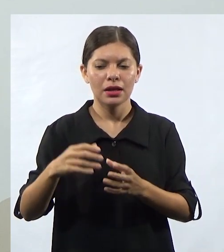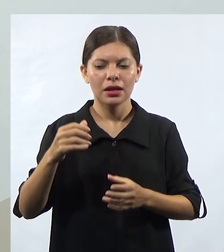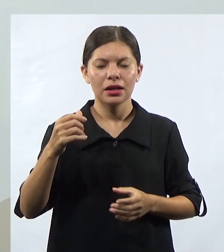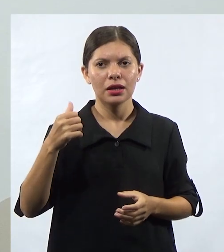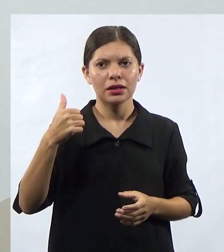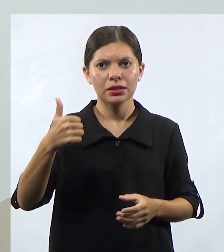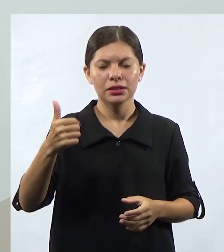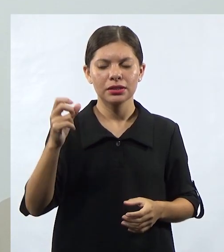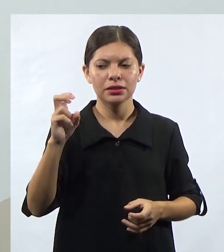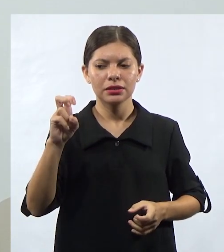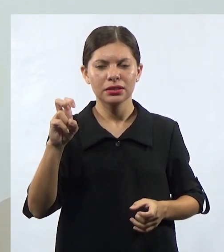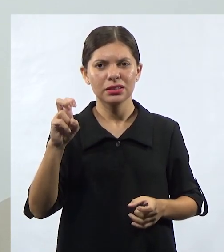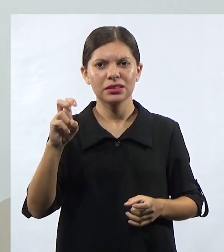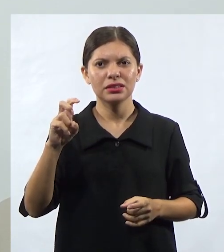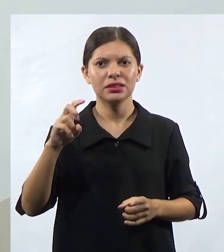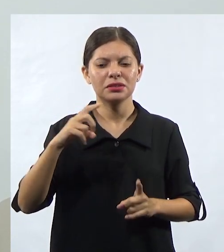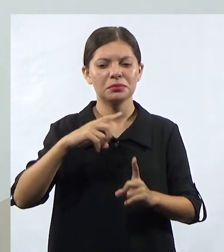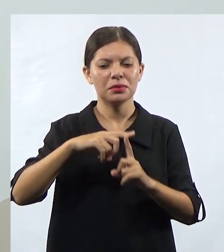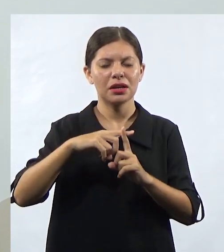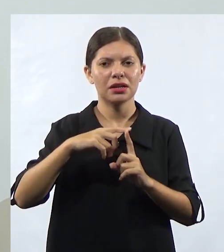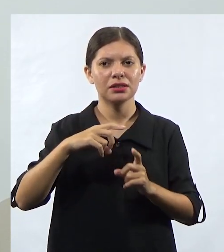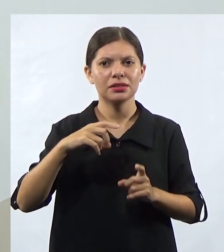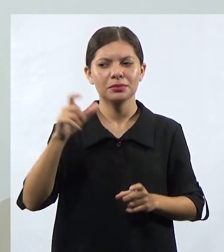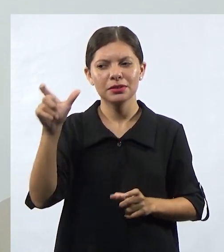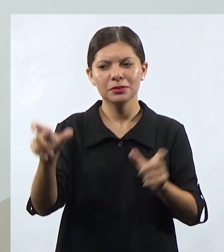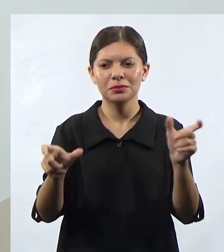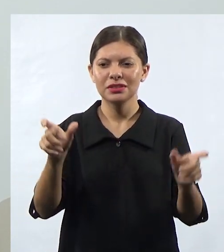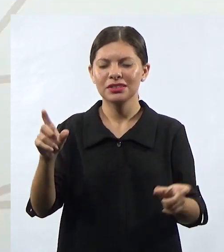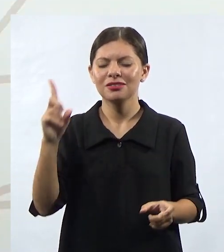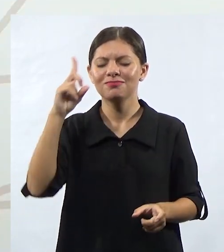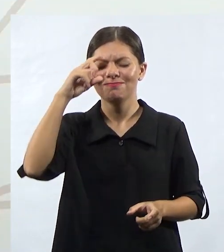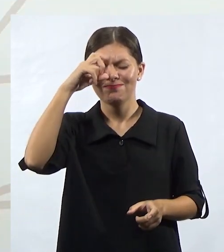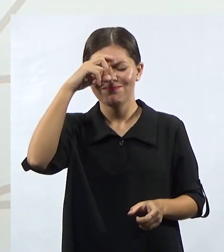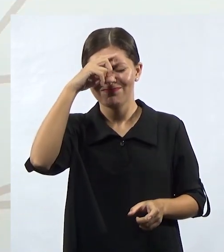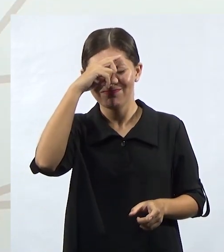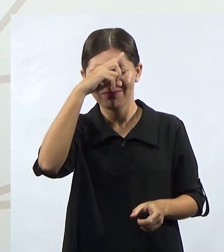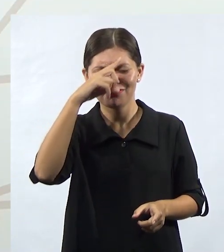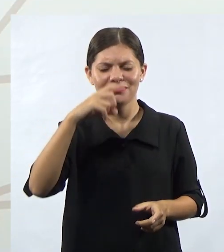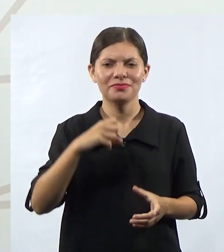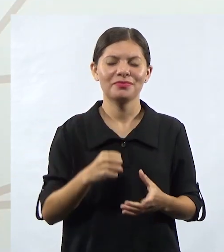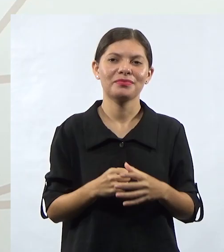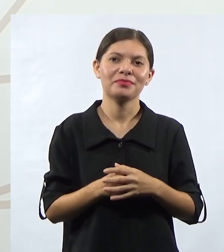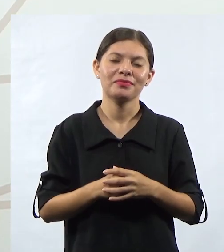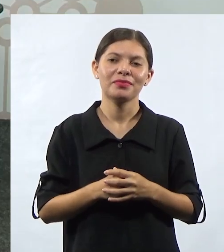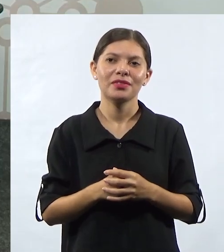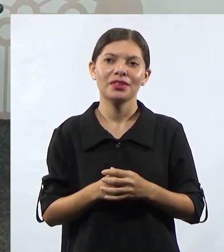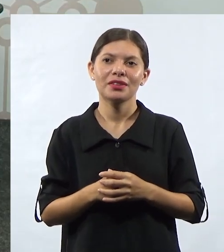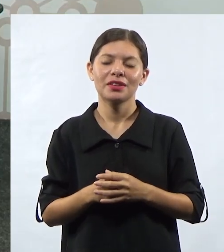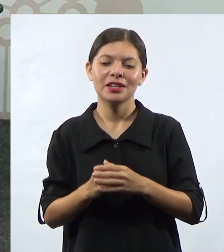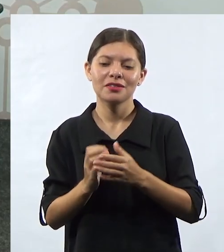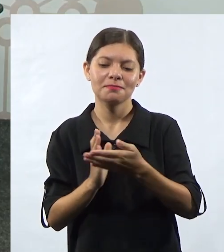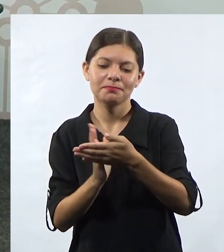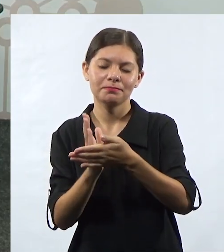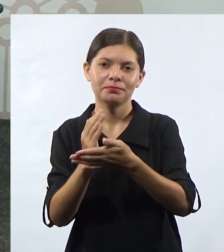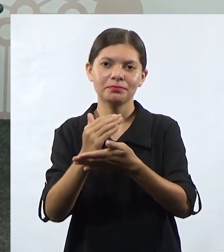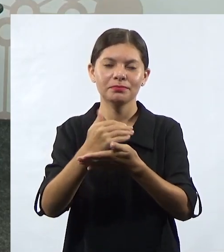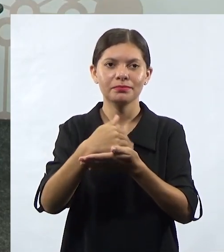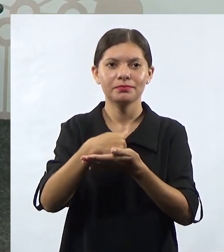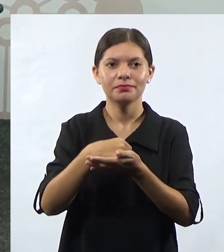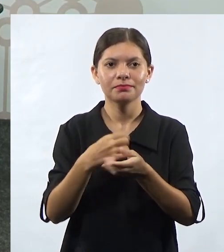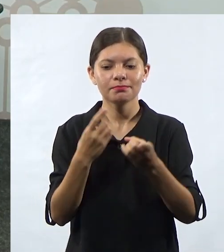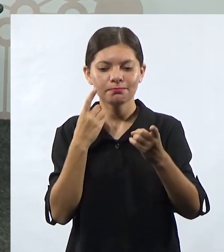participantes, porque aí fica muito difícil, professor Saulo, de você consolidar os dados. Eu pensei